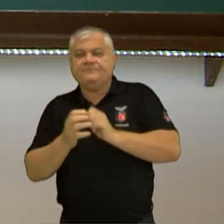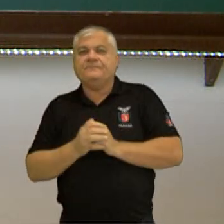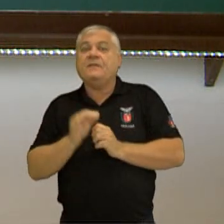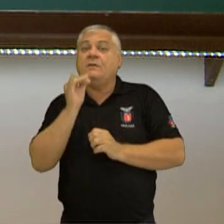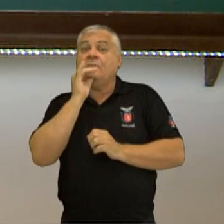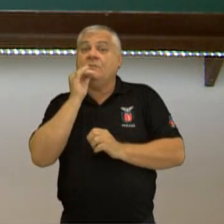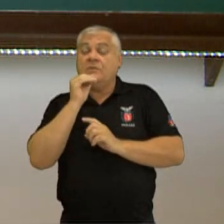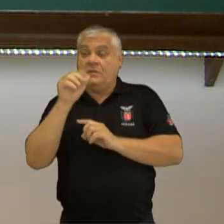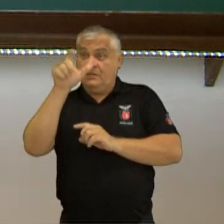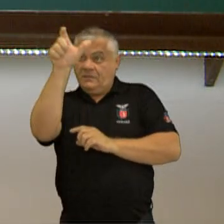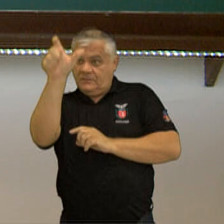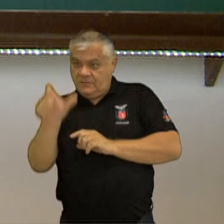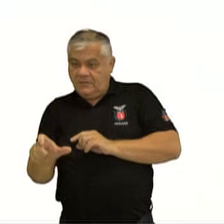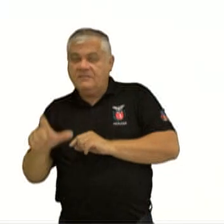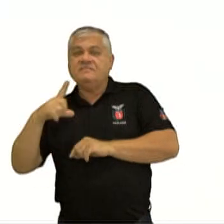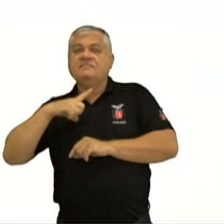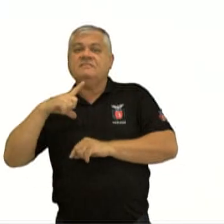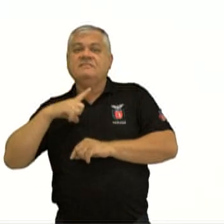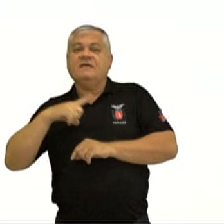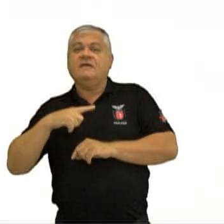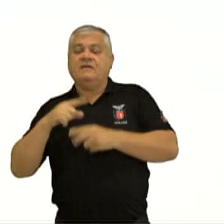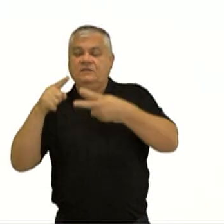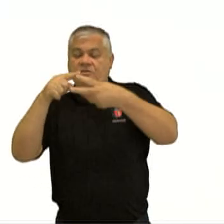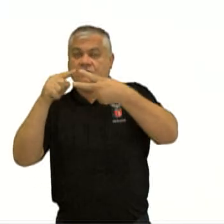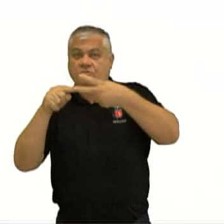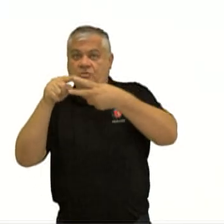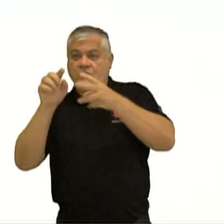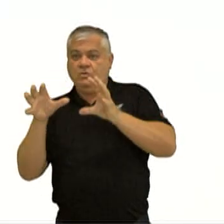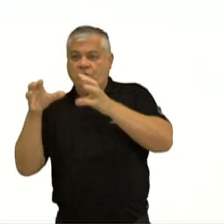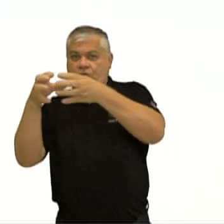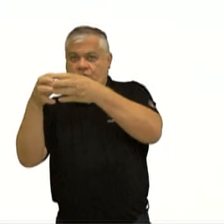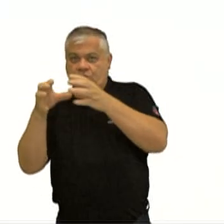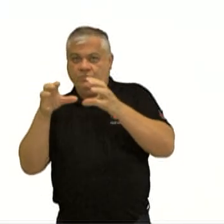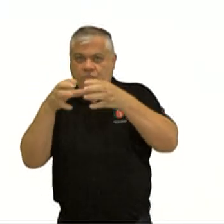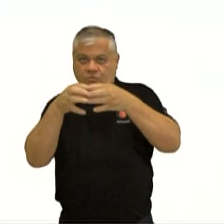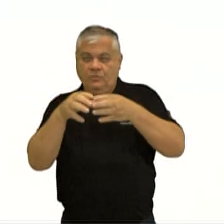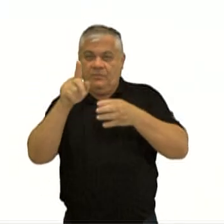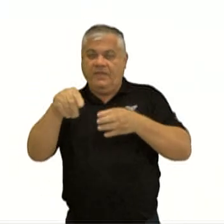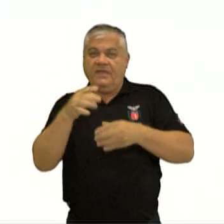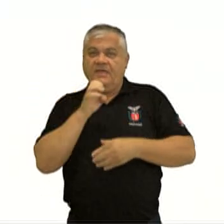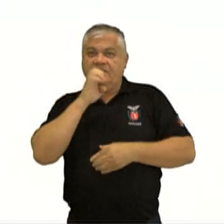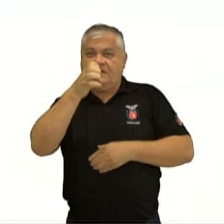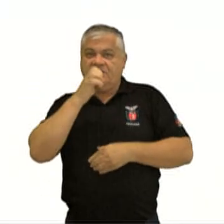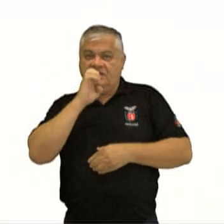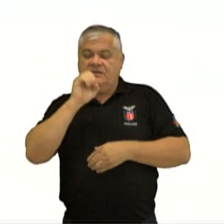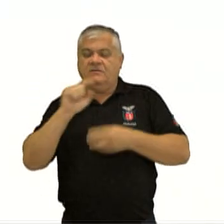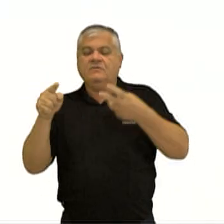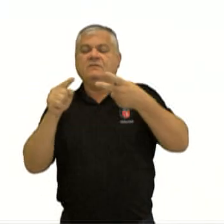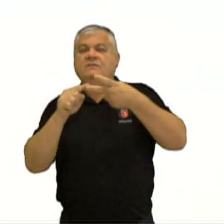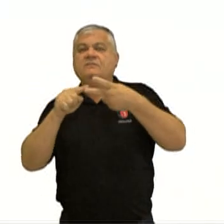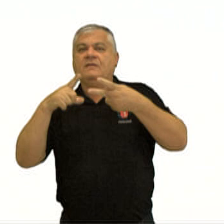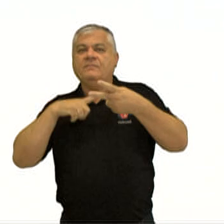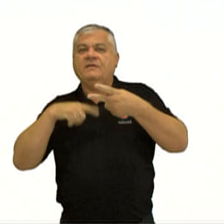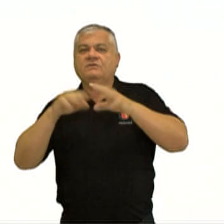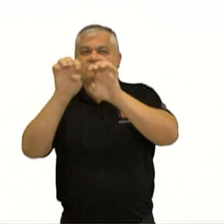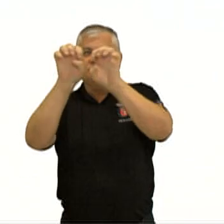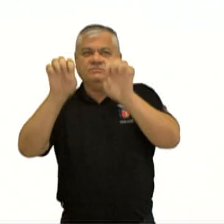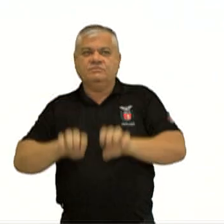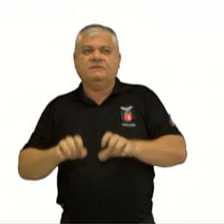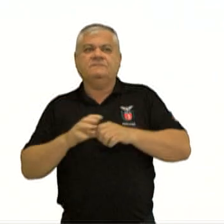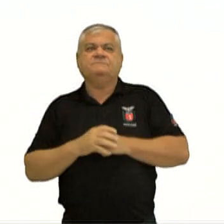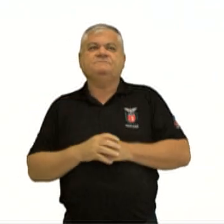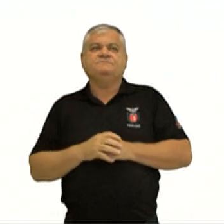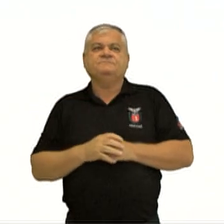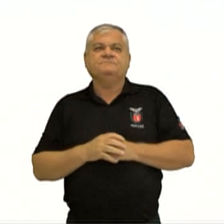dos polissacarídeos, nós temos dois grandes grupos, que são aqueles com função energética e com função estrutural.